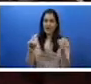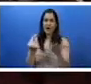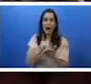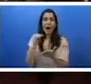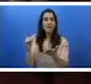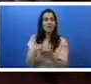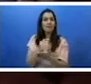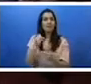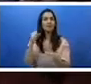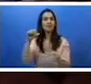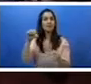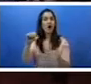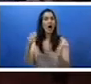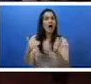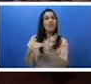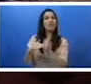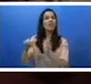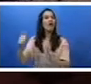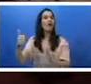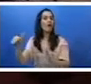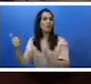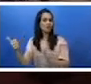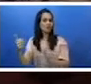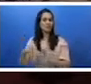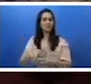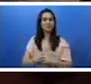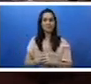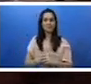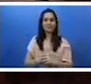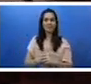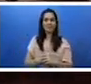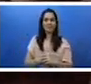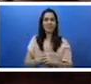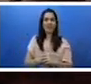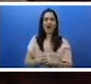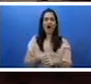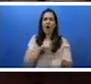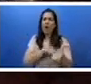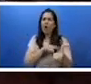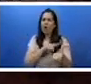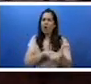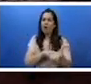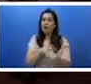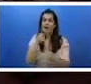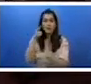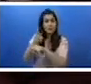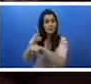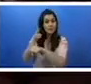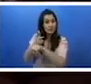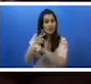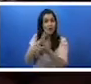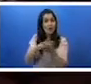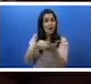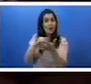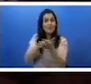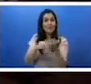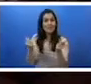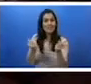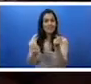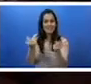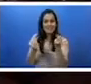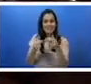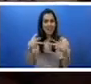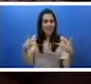página 9, 10 e 11. E na hora do vídeo, nós vamos ter imitando os meios de